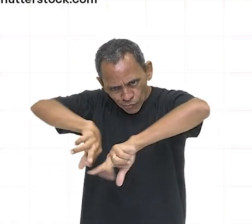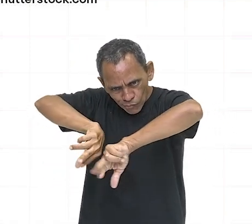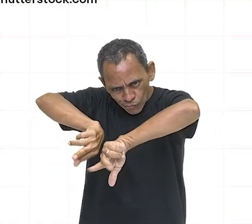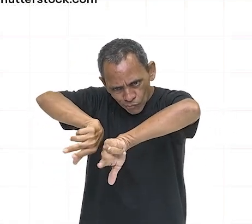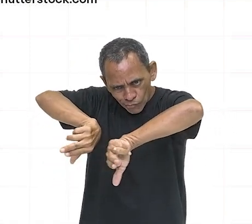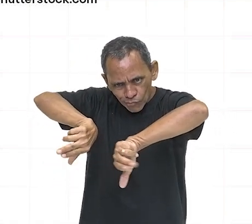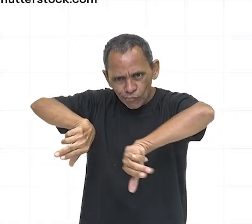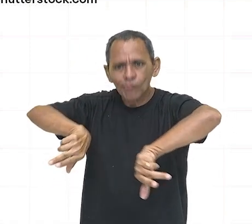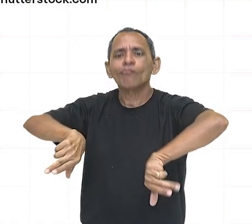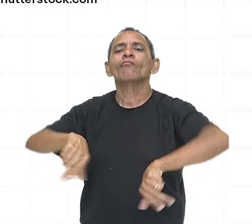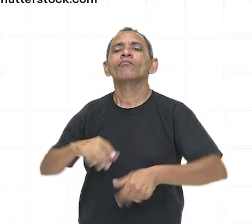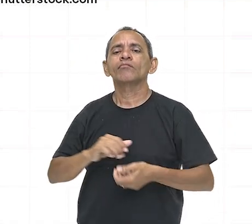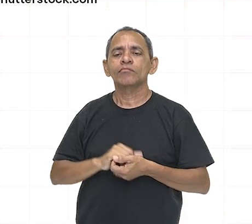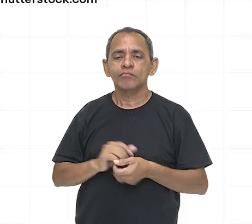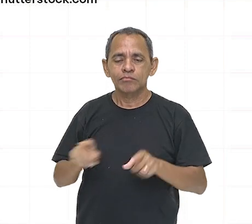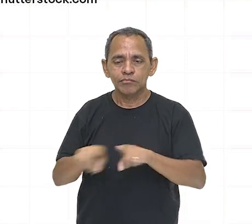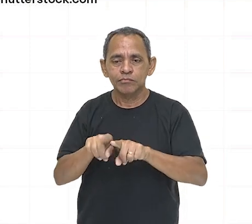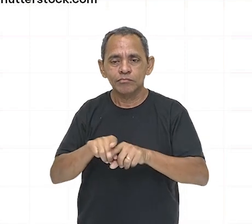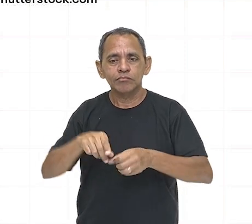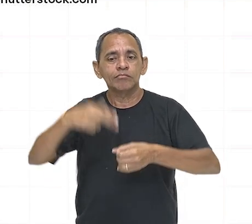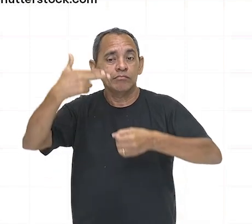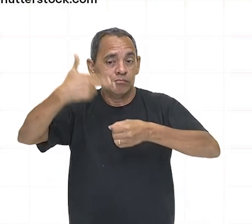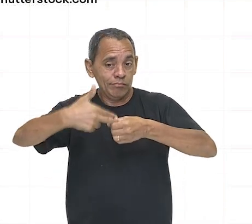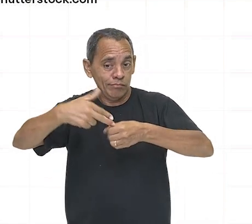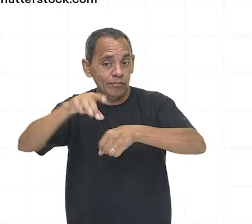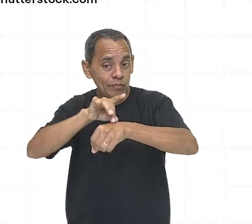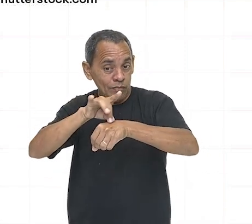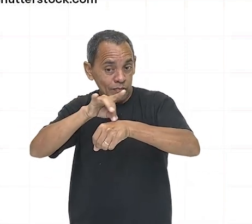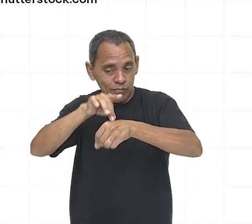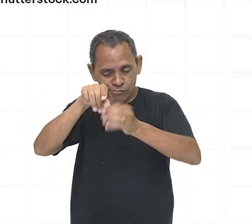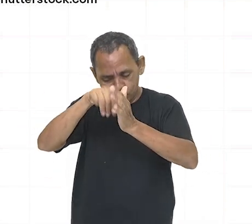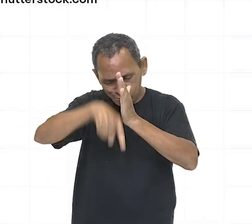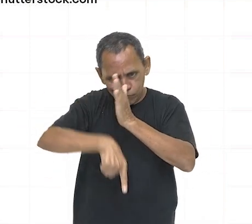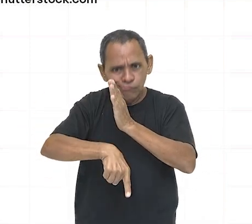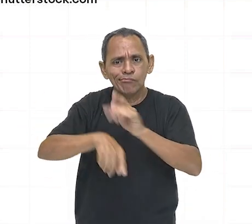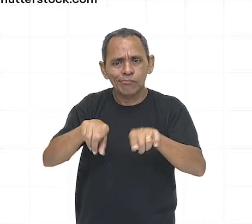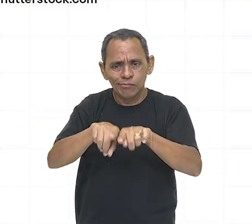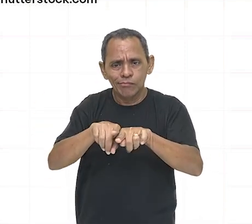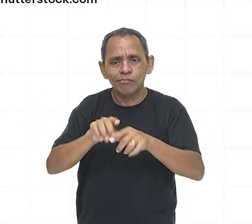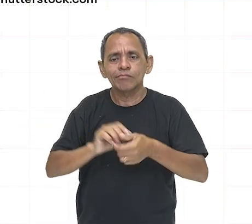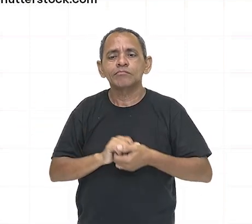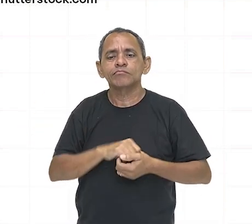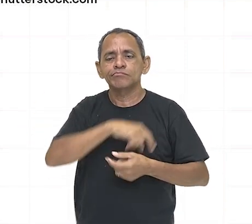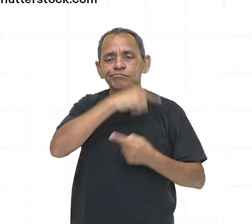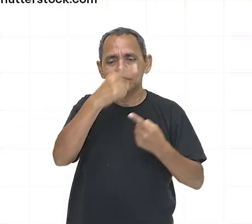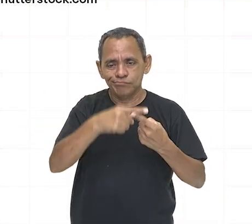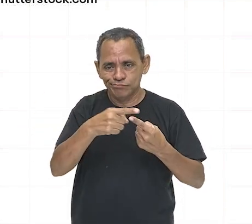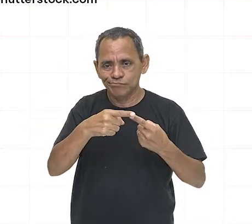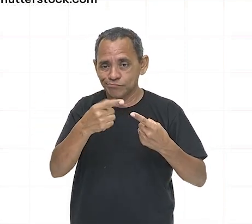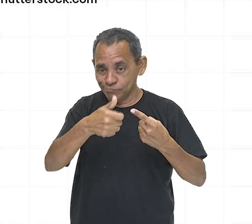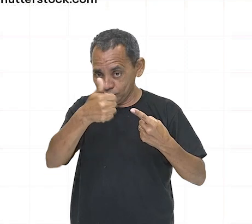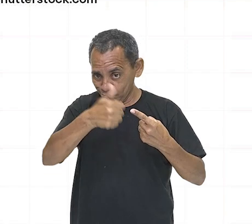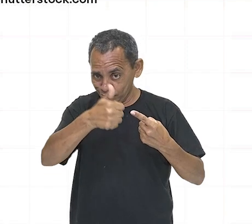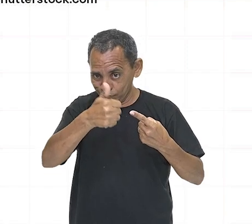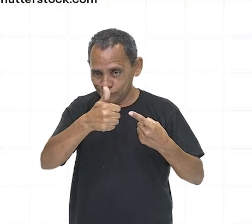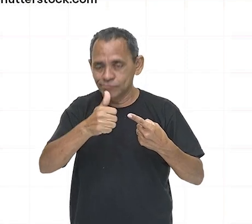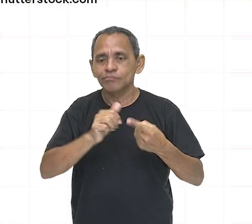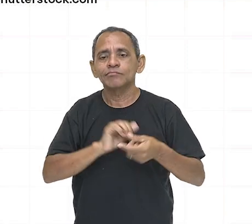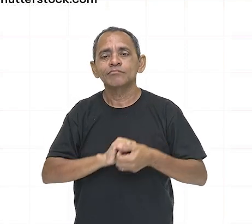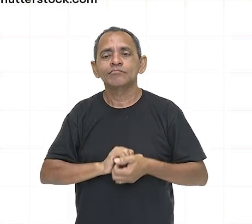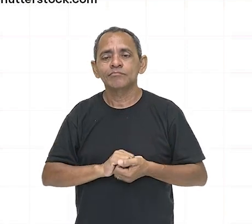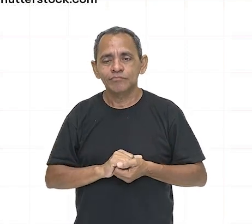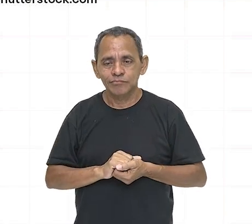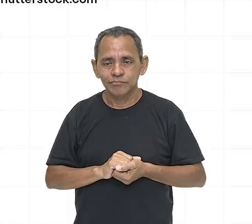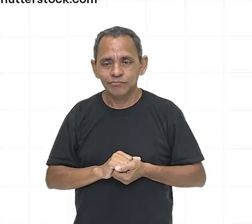né, diversos, e extração de petróleo, por exemplo, estão aí no setor primário. Então, muito do que a gente